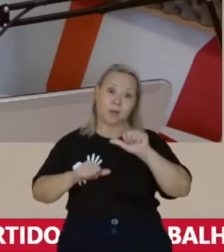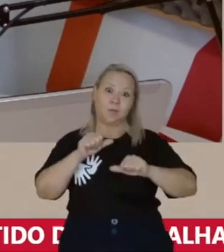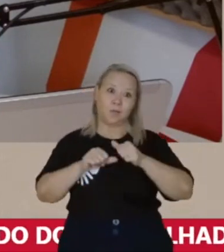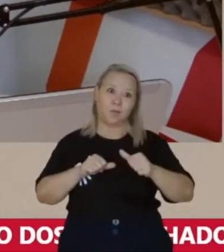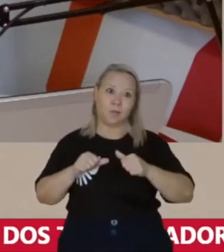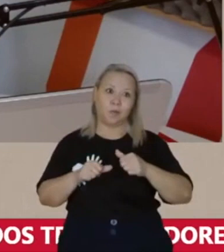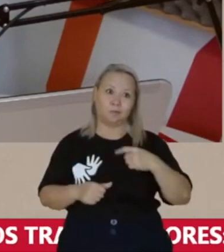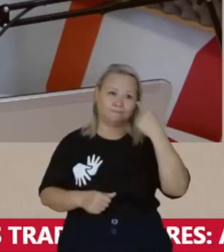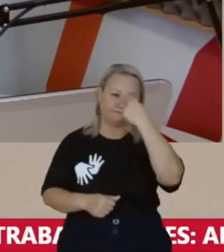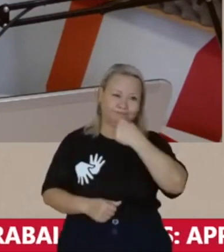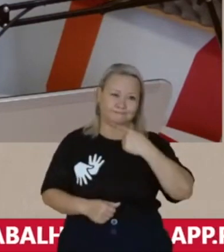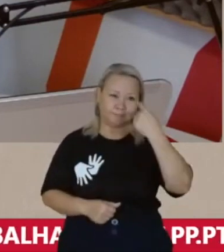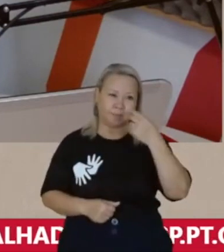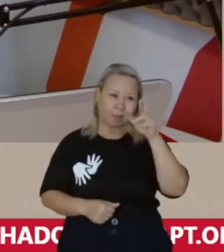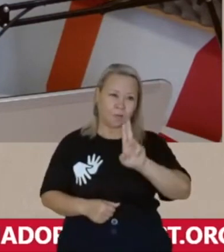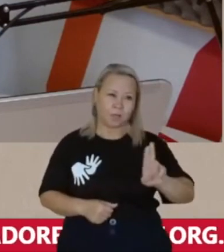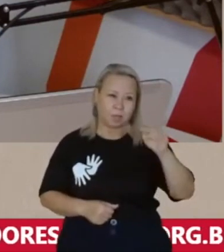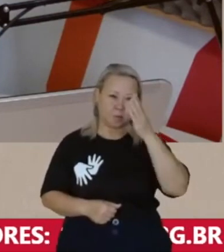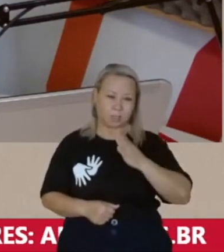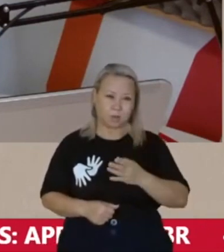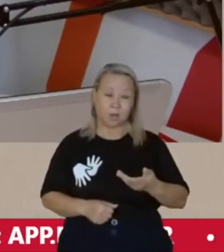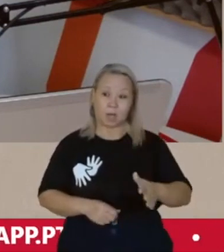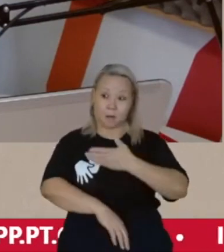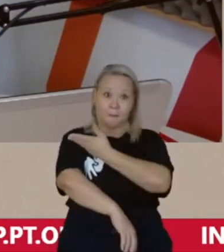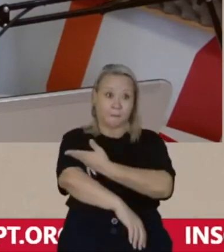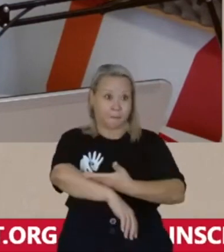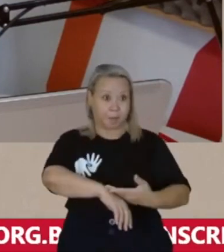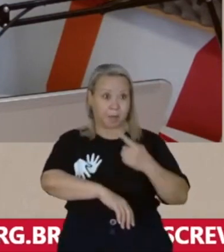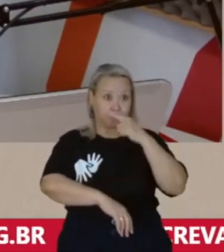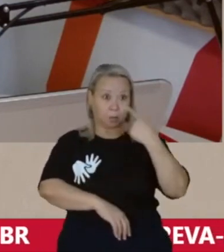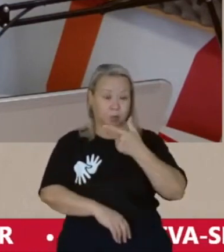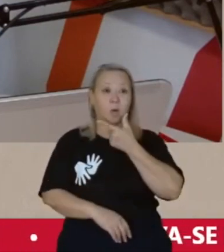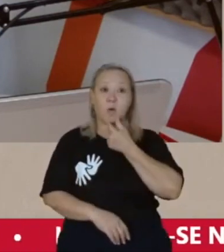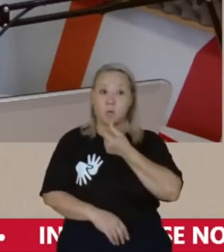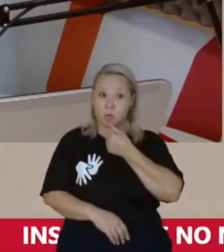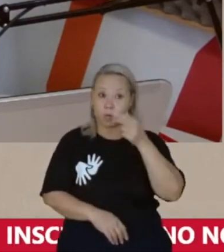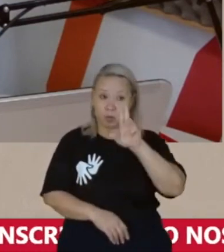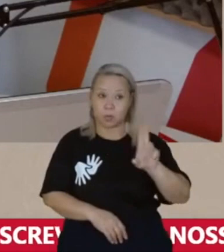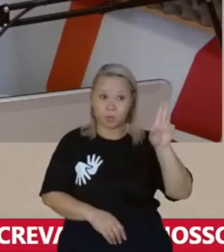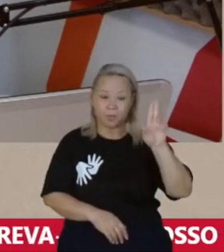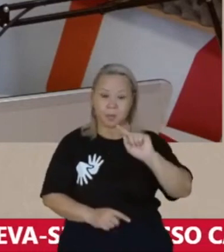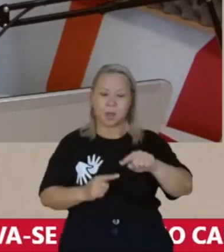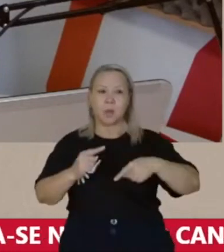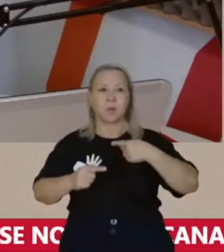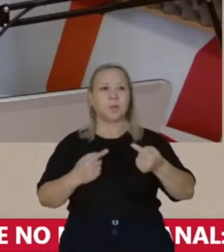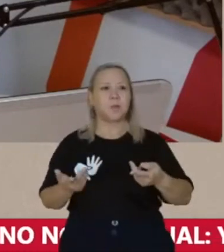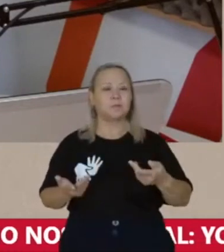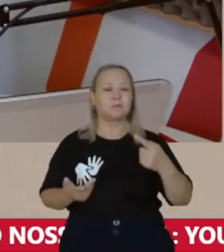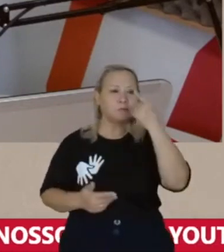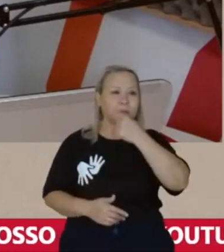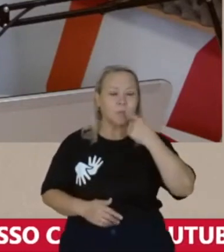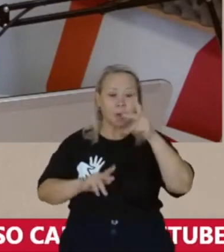Brasil. A cara que era branca, em grande parte uma cara masculina, passou a ser a cara do povo